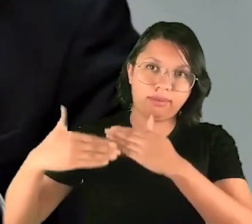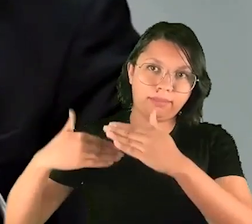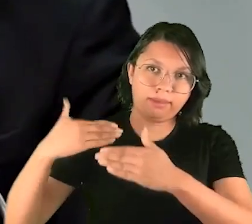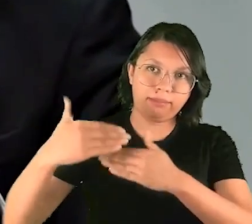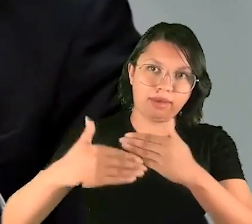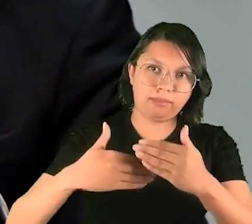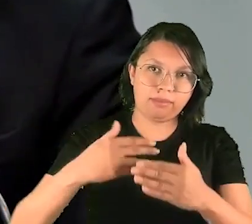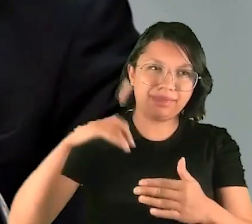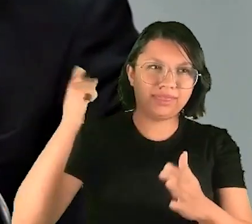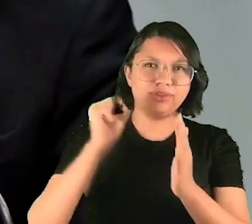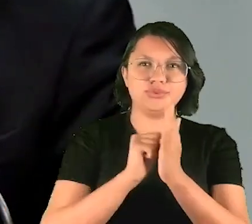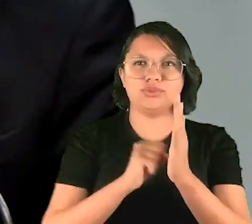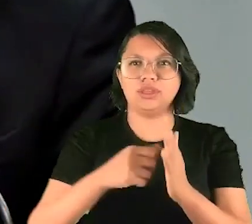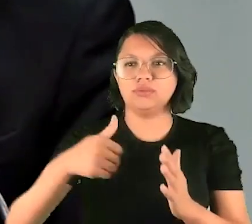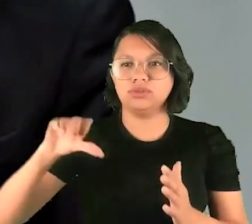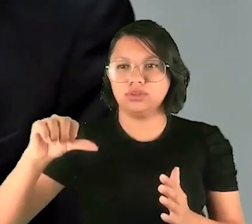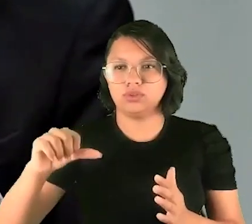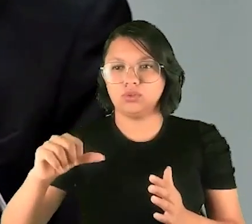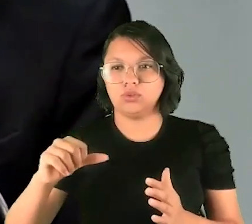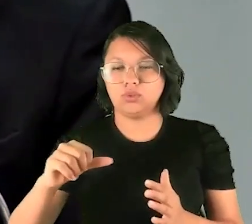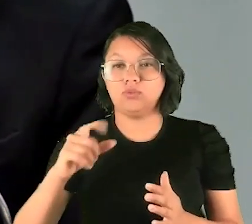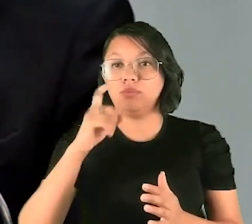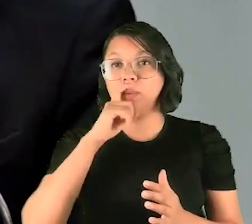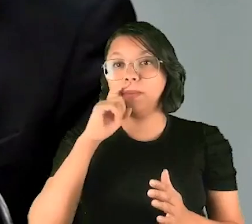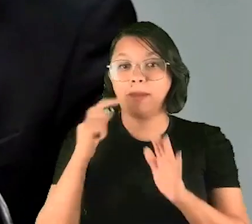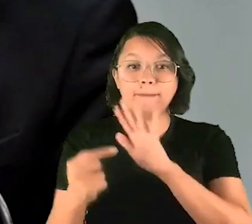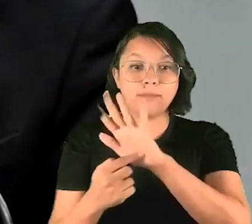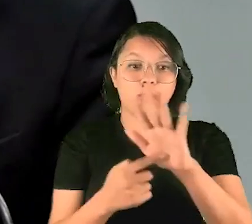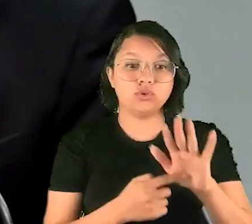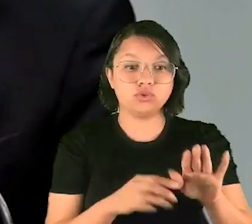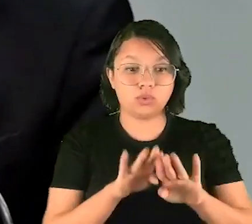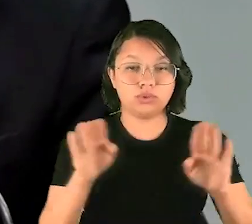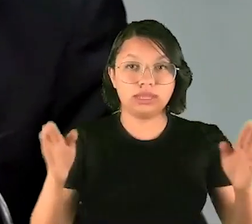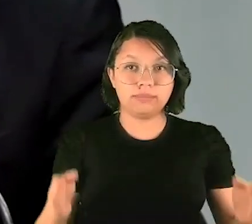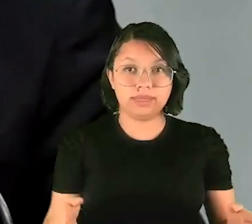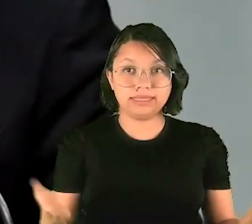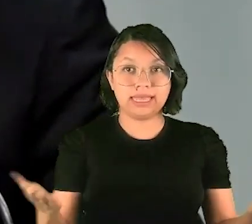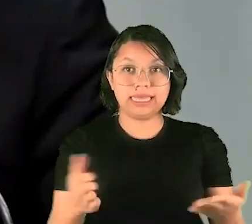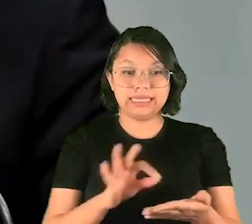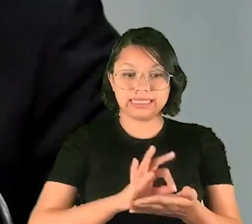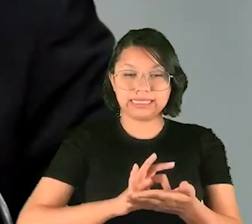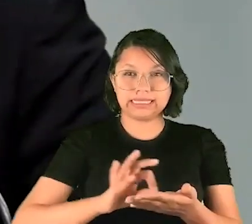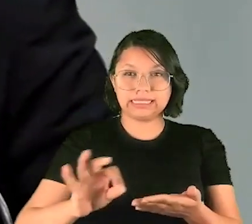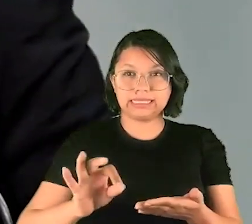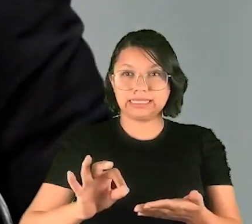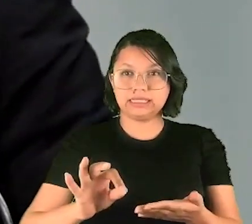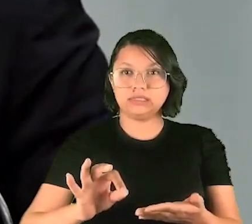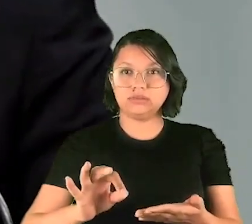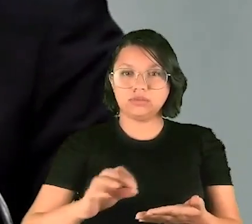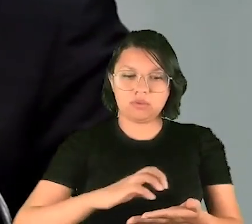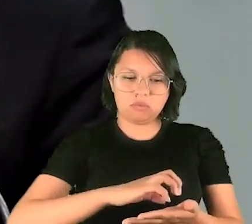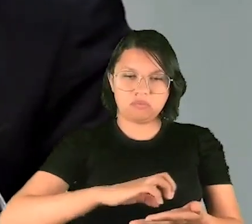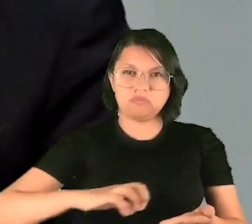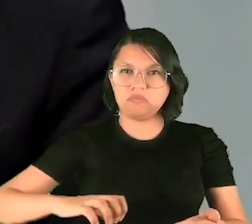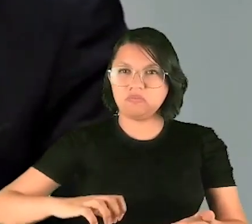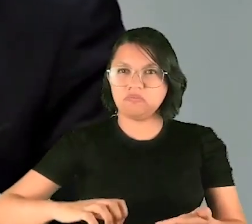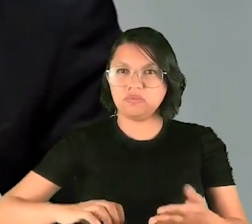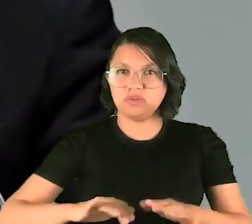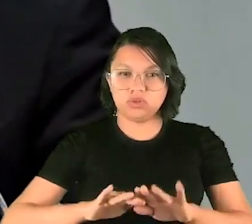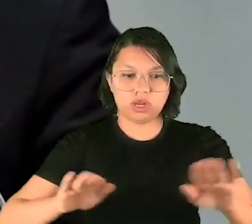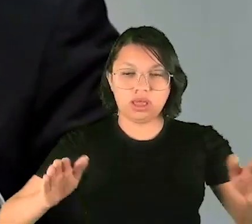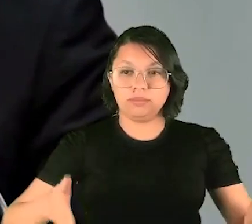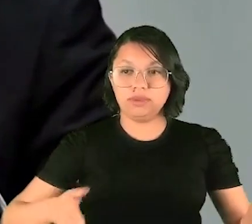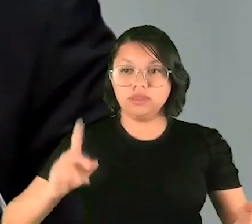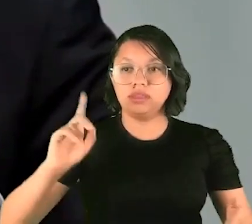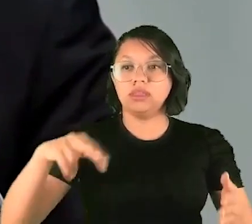uma fazenda que estava na família desde o século XIX. E meu pai me mostrou na mesa da sala de jantar, tinha um risco. Ele falou assim, esse risco aqui é